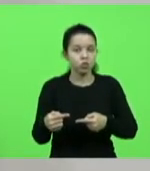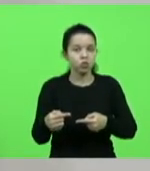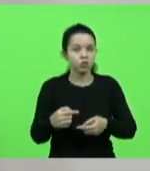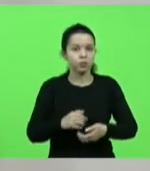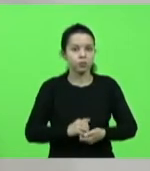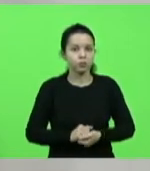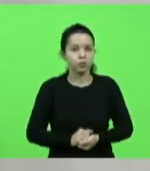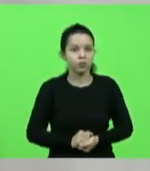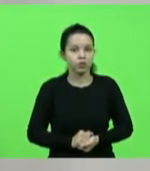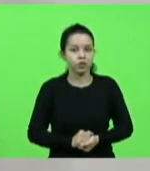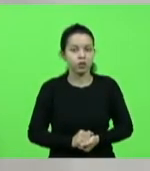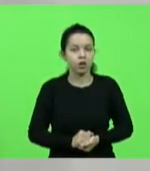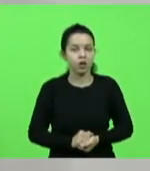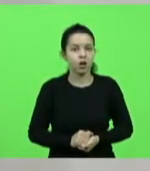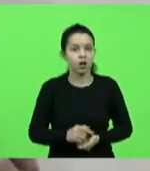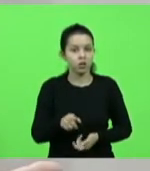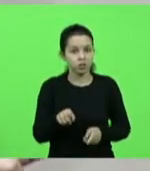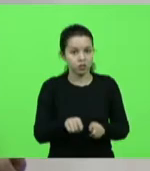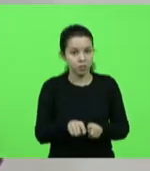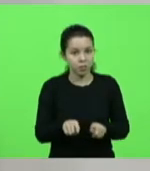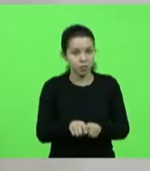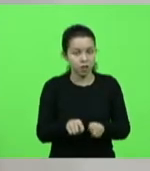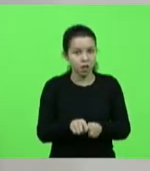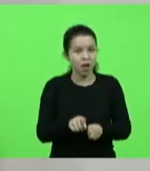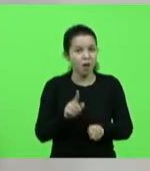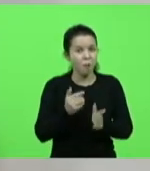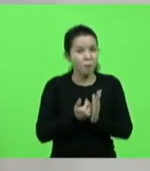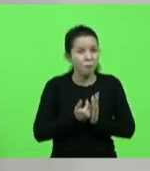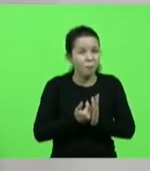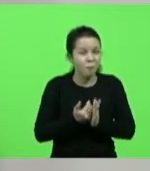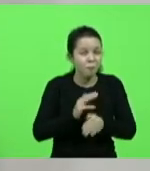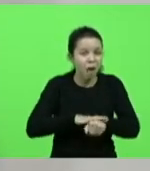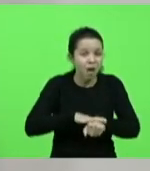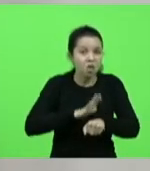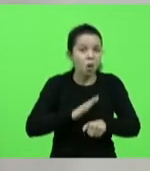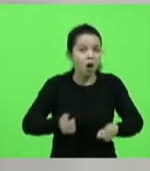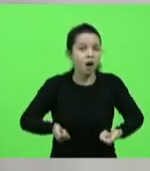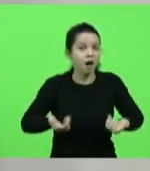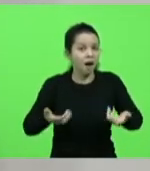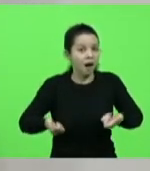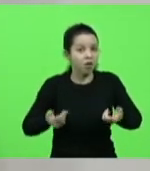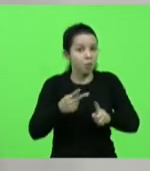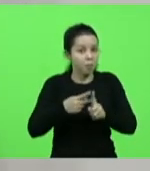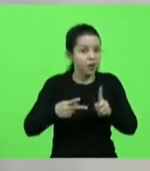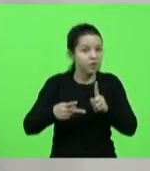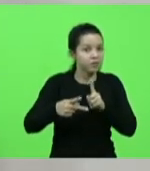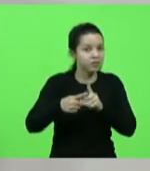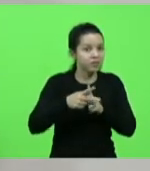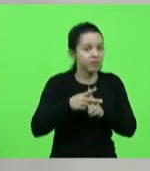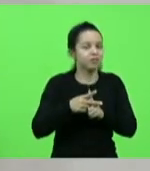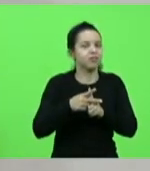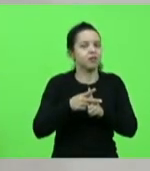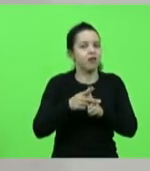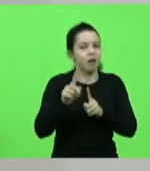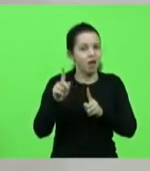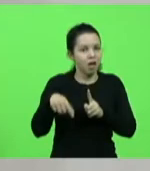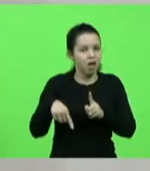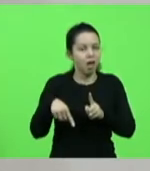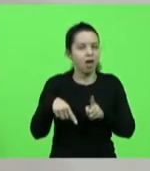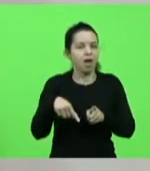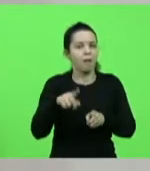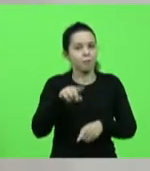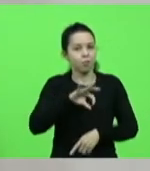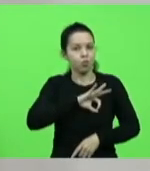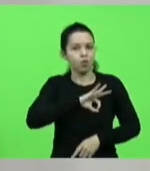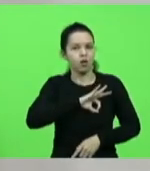e diga-se de passagem, o maior gasto com Previdência, inclusive, está com a Polícia Militar.